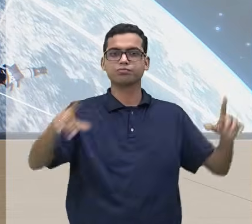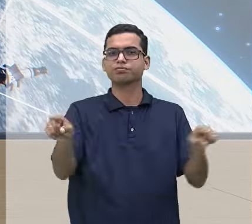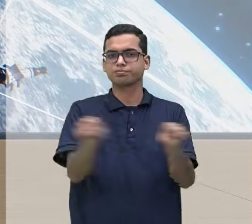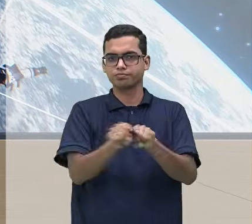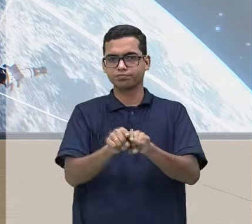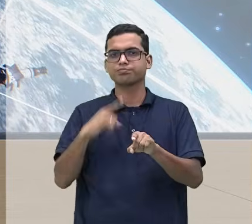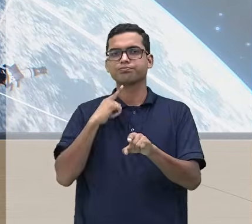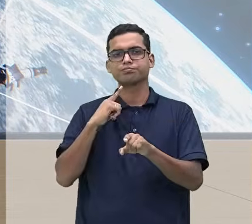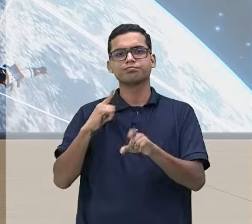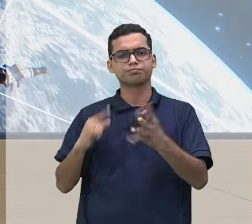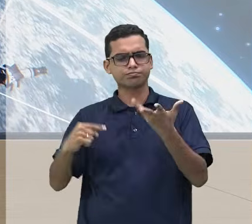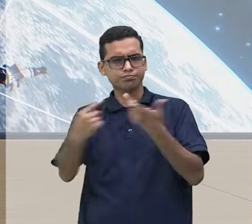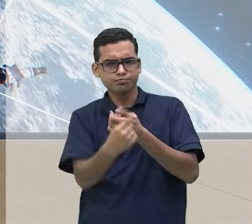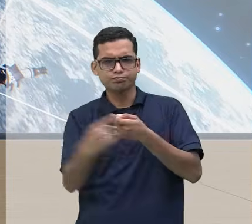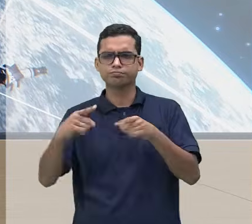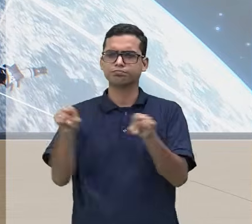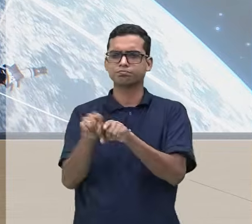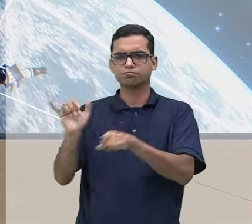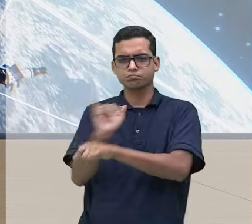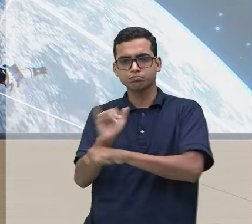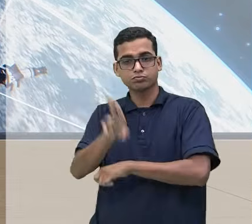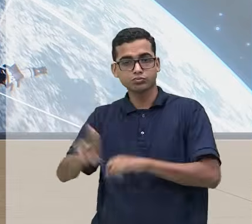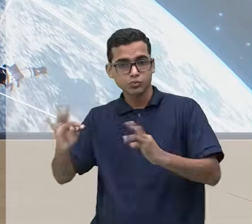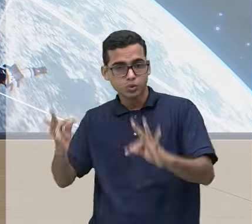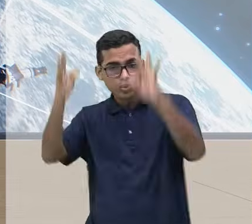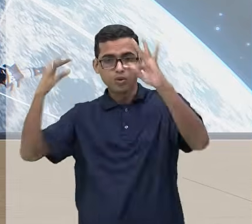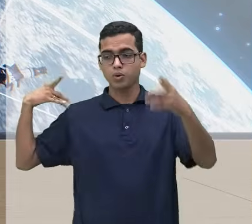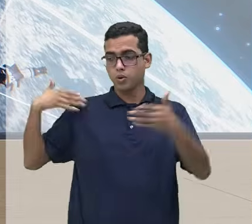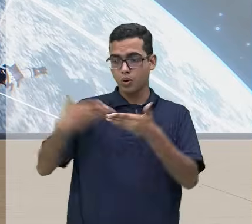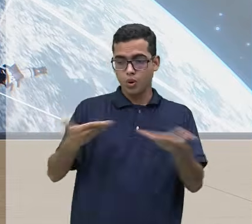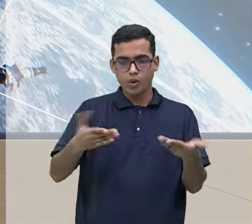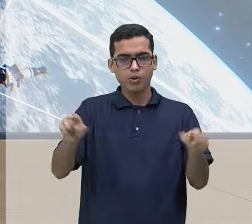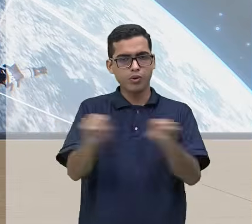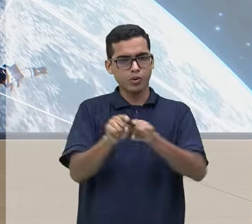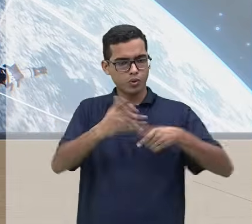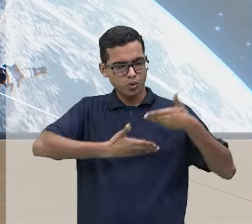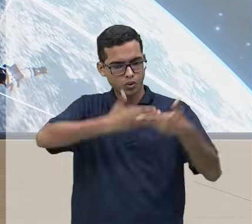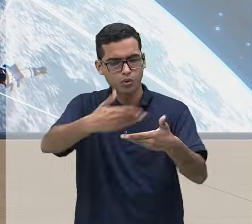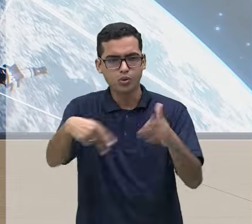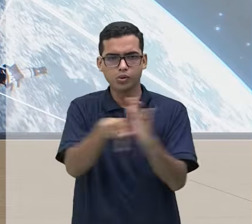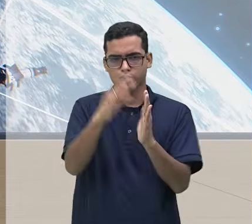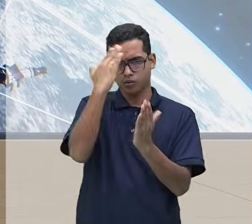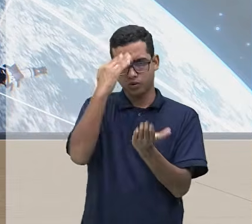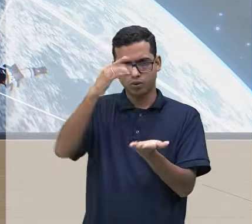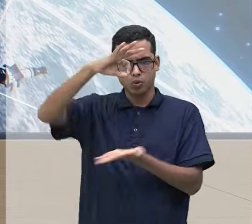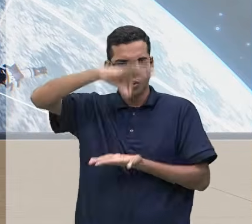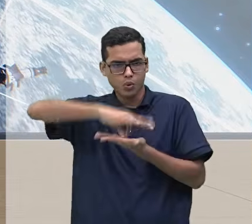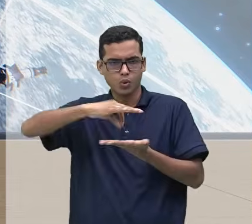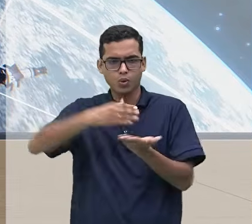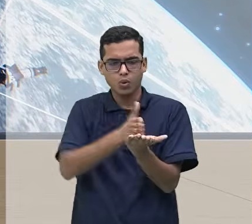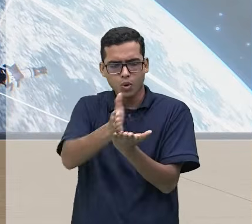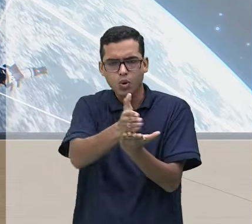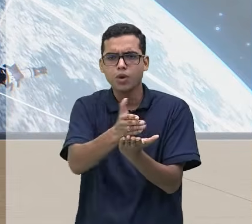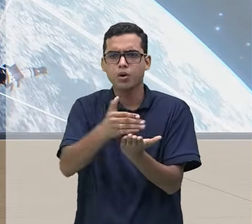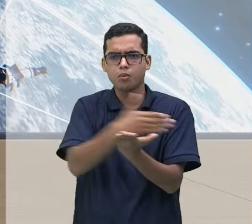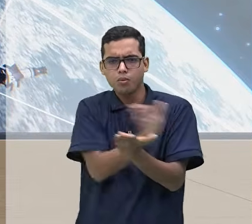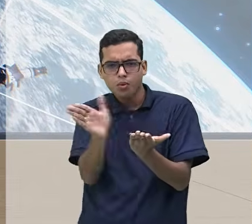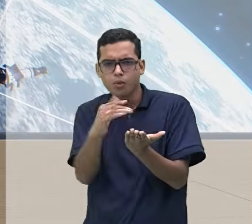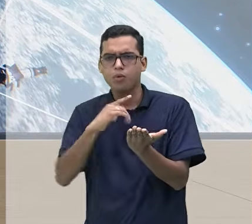nossos dias atuais, através desse processo aí de orientação e localização que é